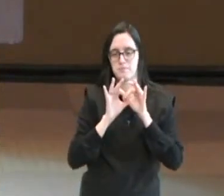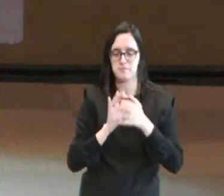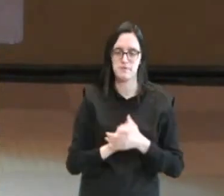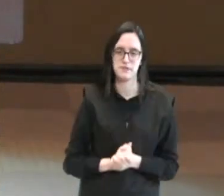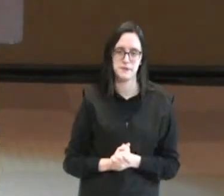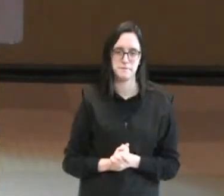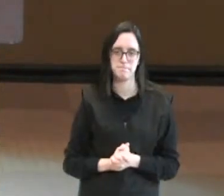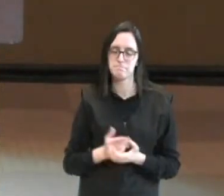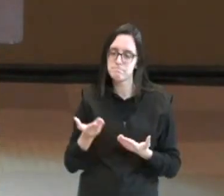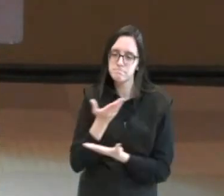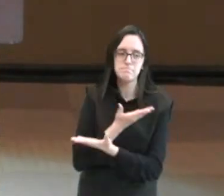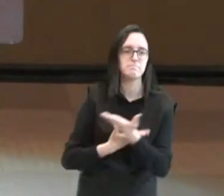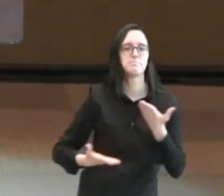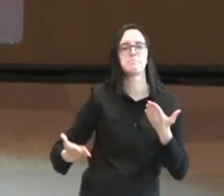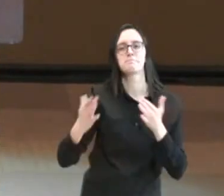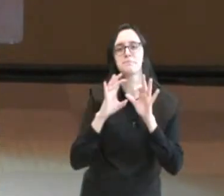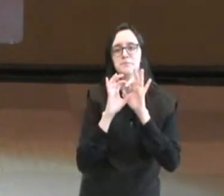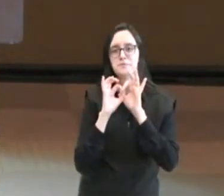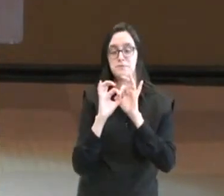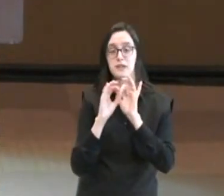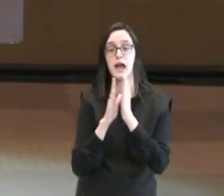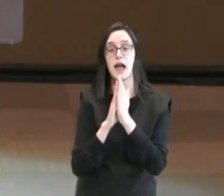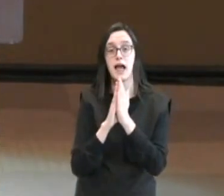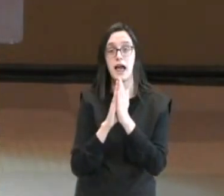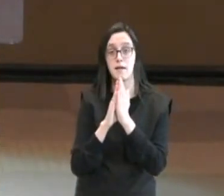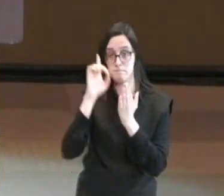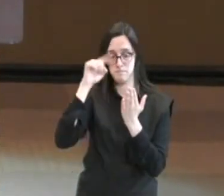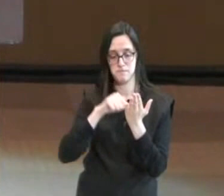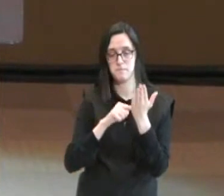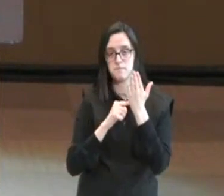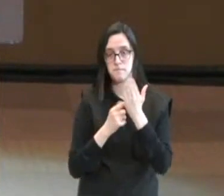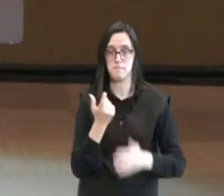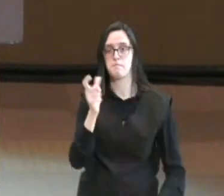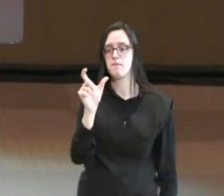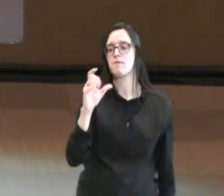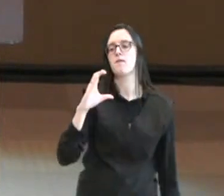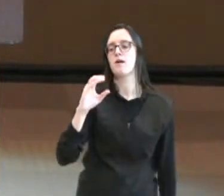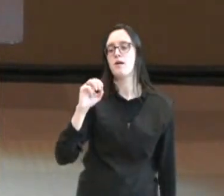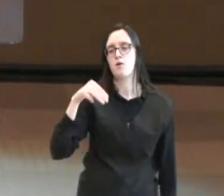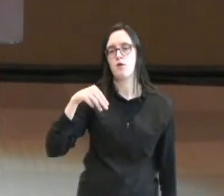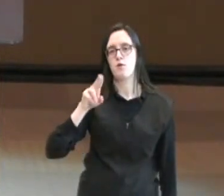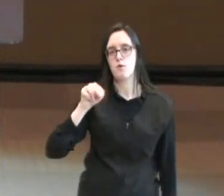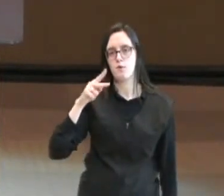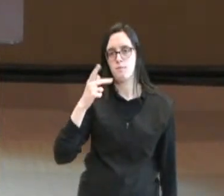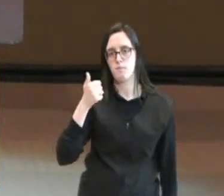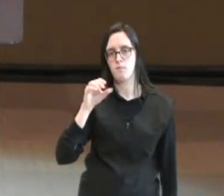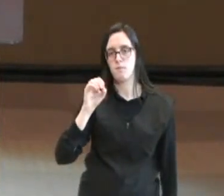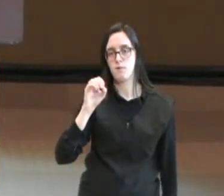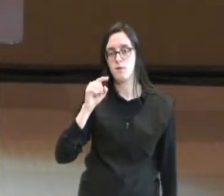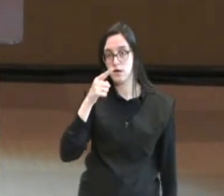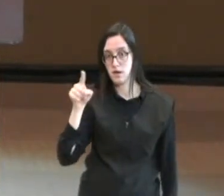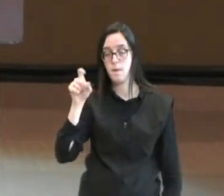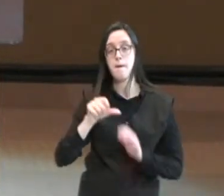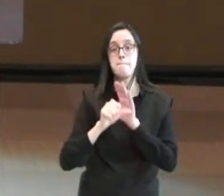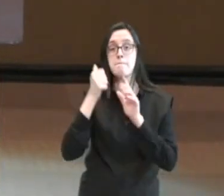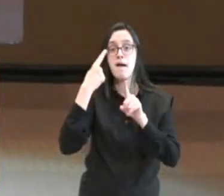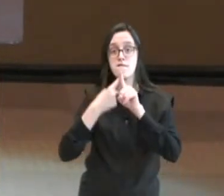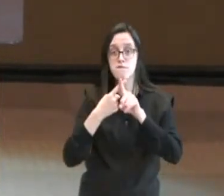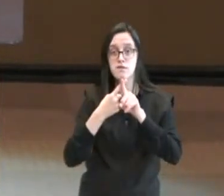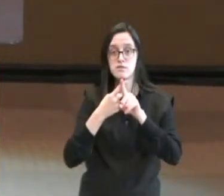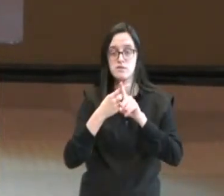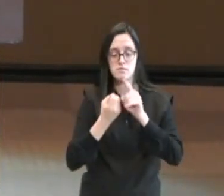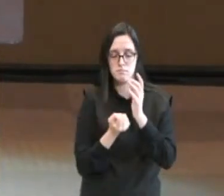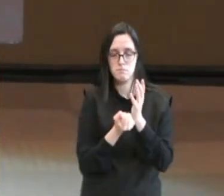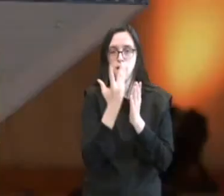Na comunhão. A palavra comunhão, irmãos, aparece a primeira vez no Novo Testamento, no livro de Atos,